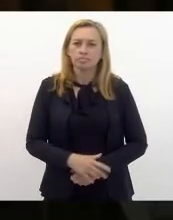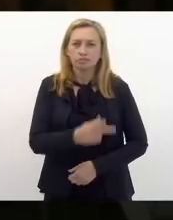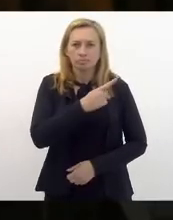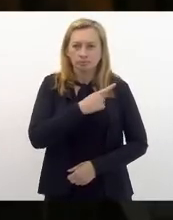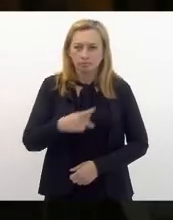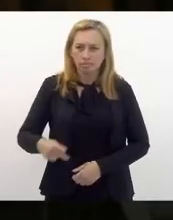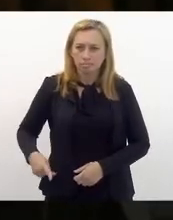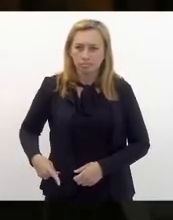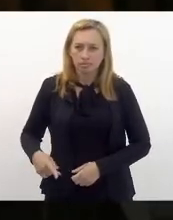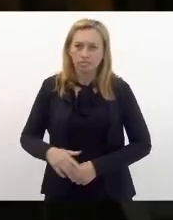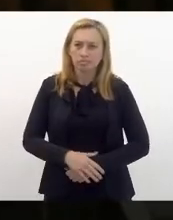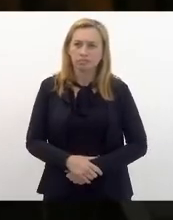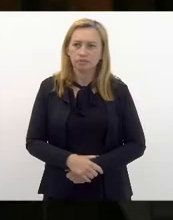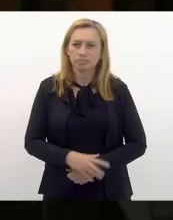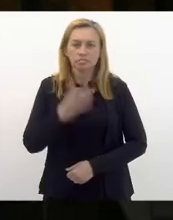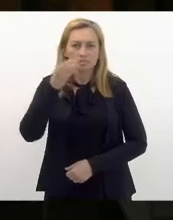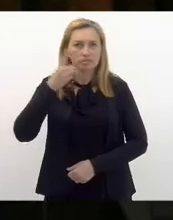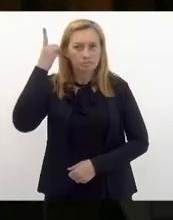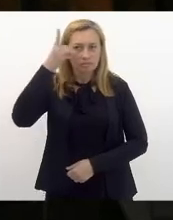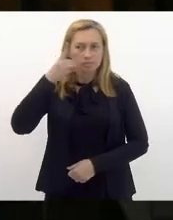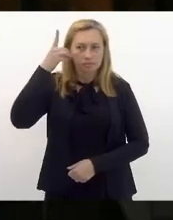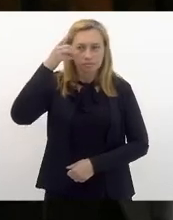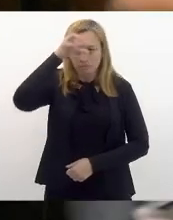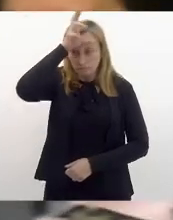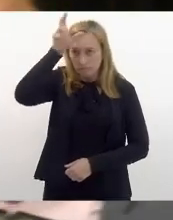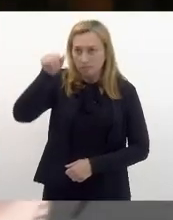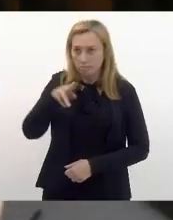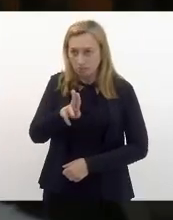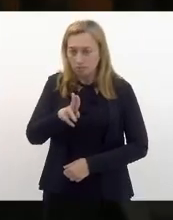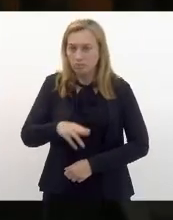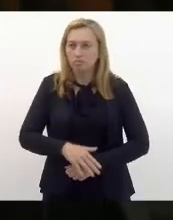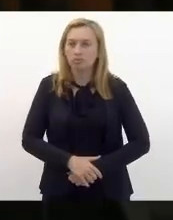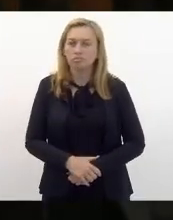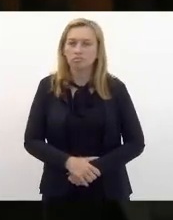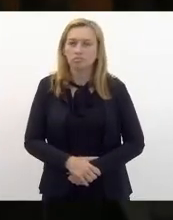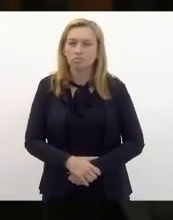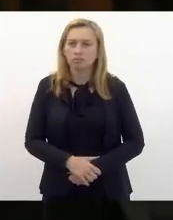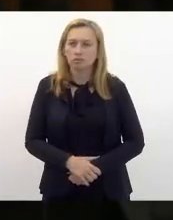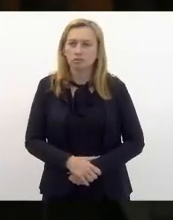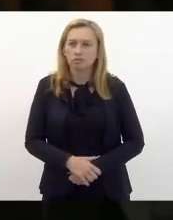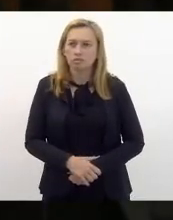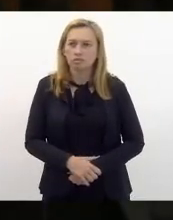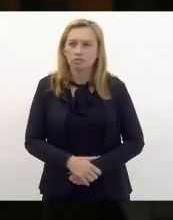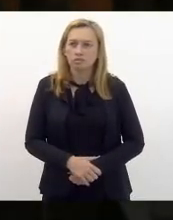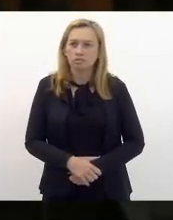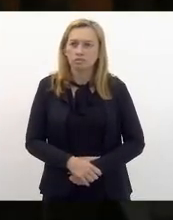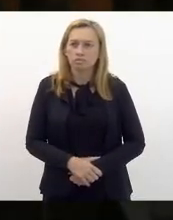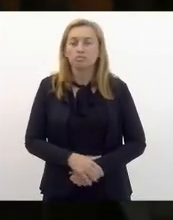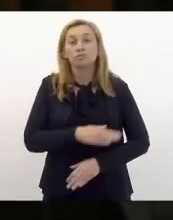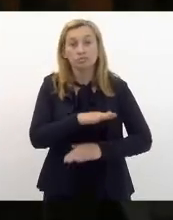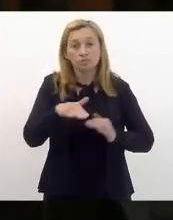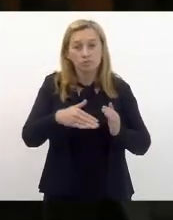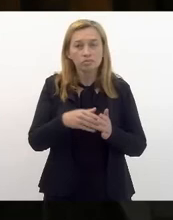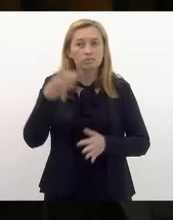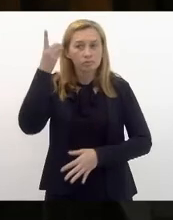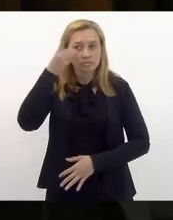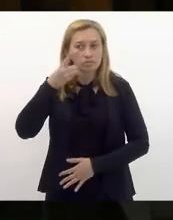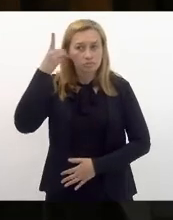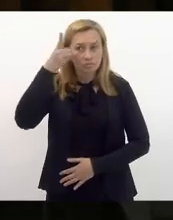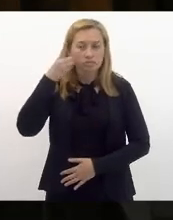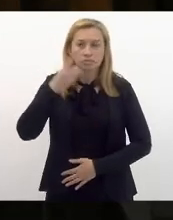Presidente Deputado a tia Ju senhoras e senhores